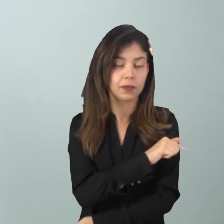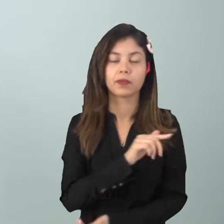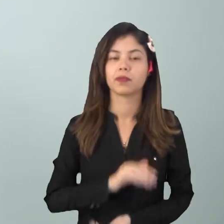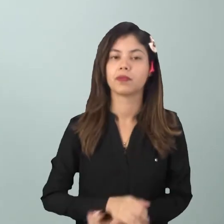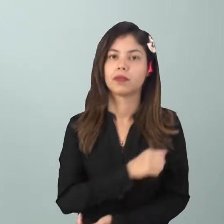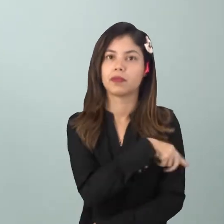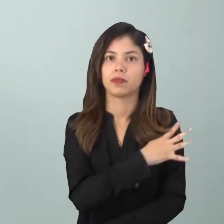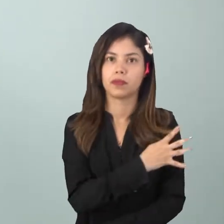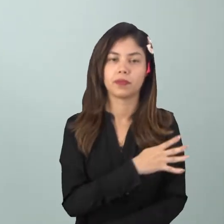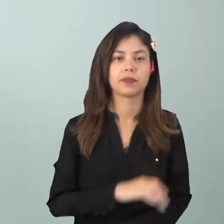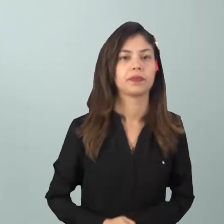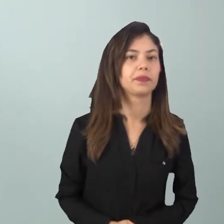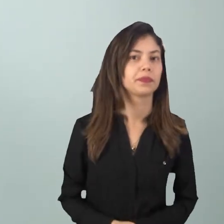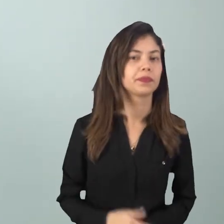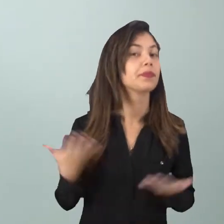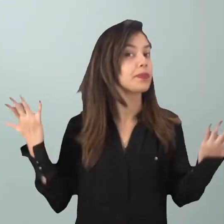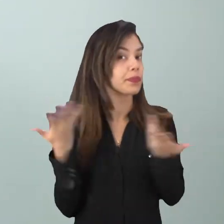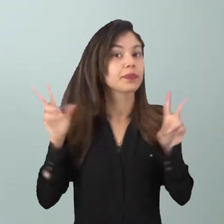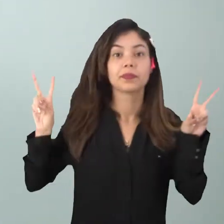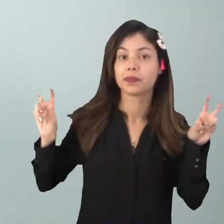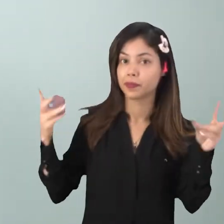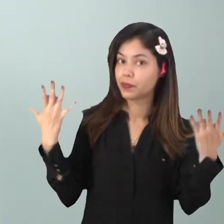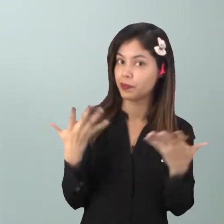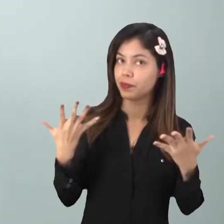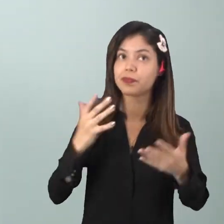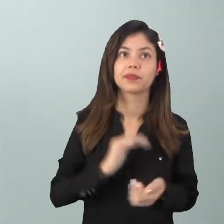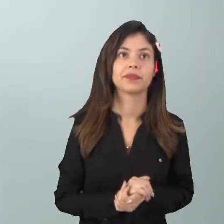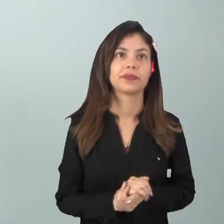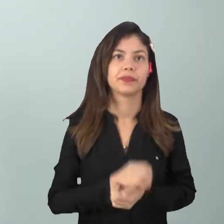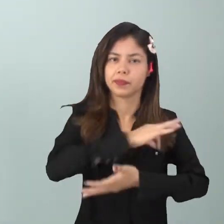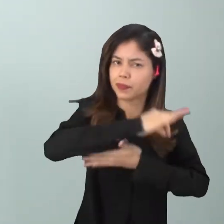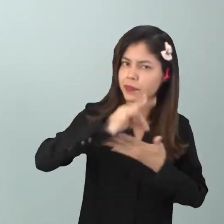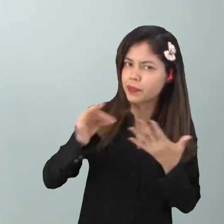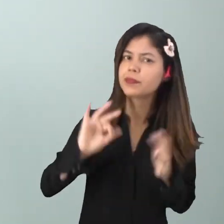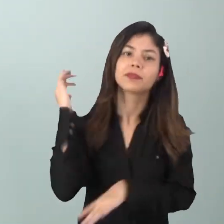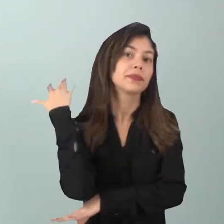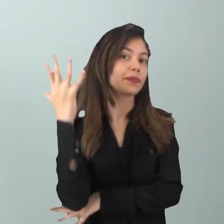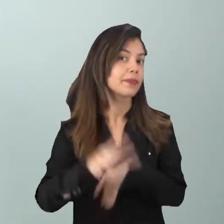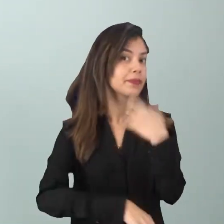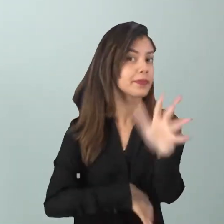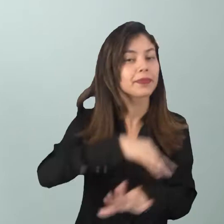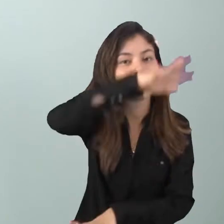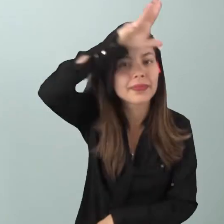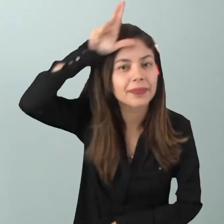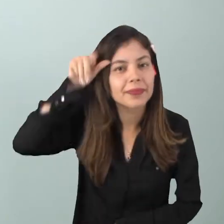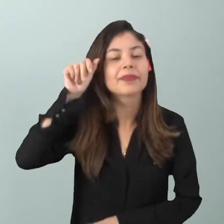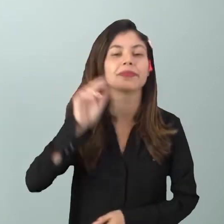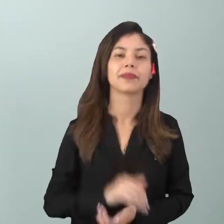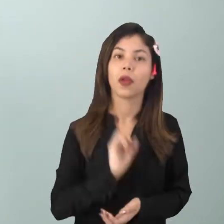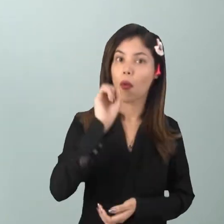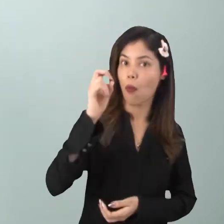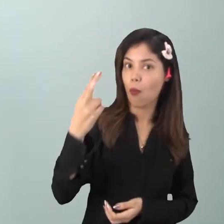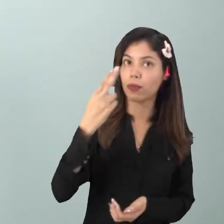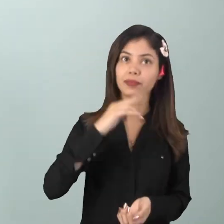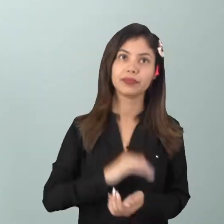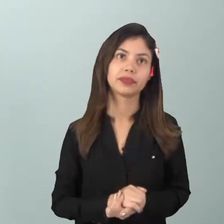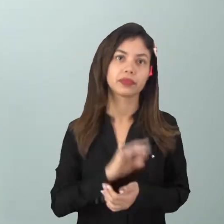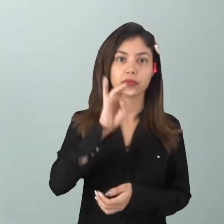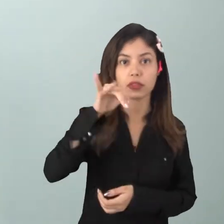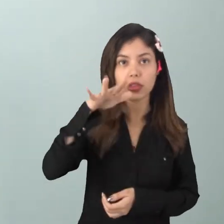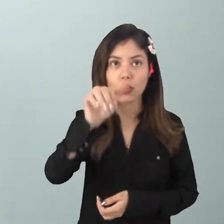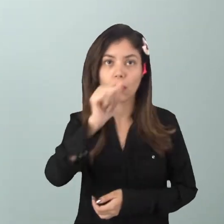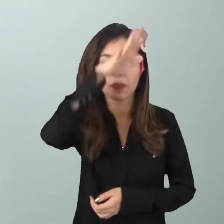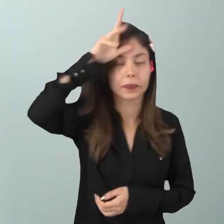ensino fundamental. E a nossa temática de estudo é aspectos naturais da Amazônia, ou o bioma